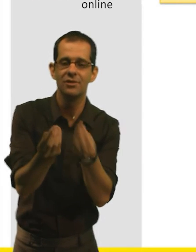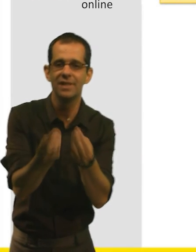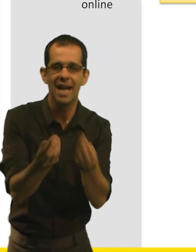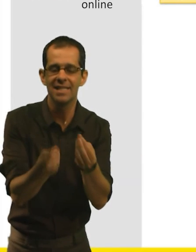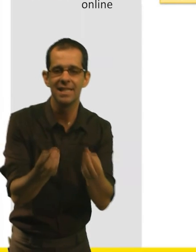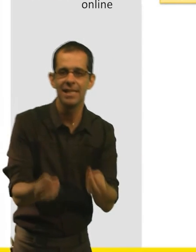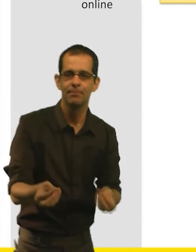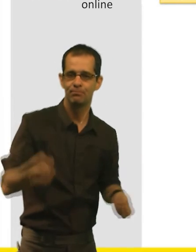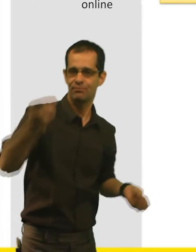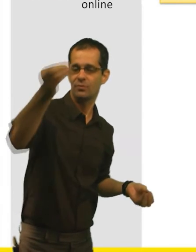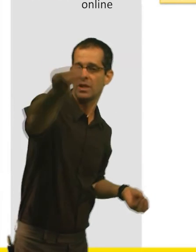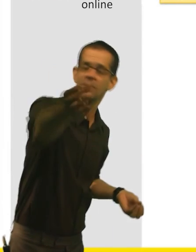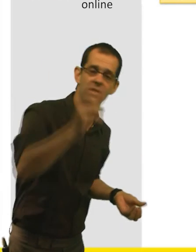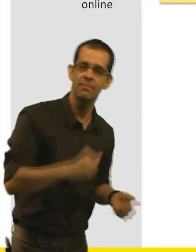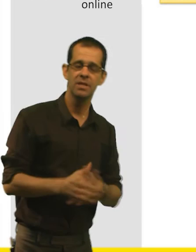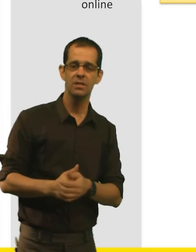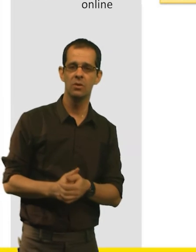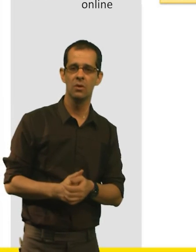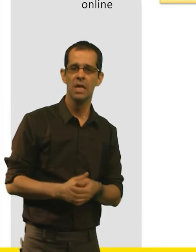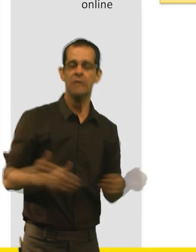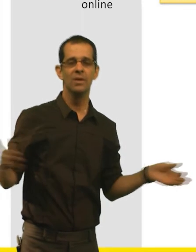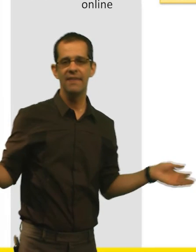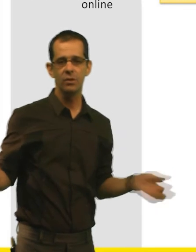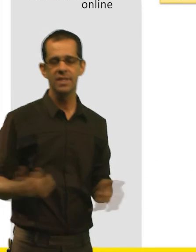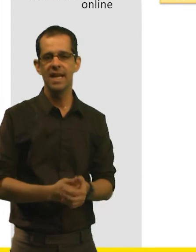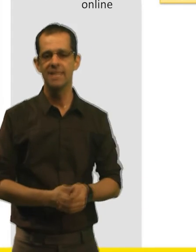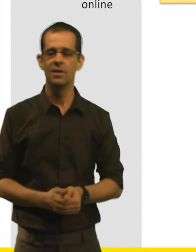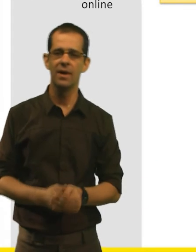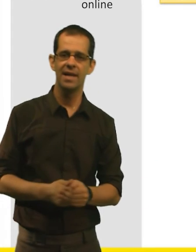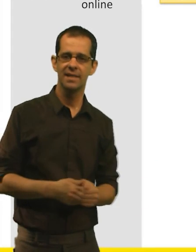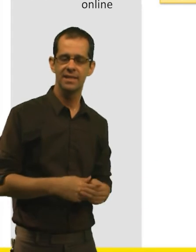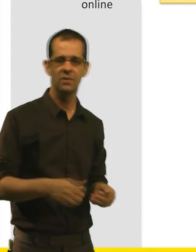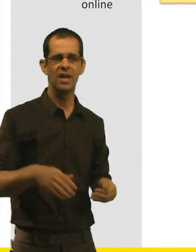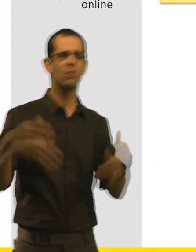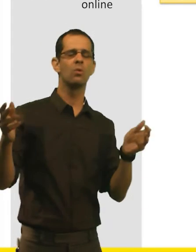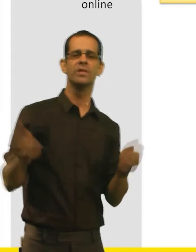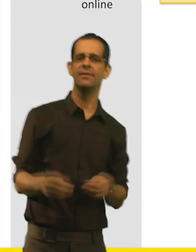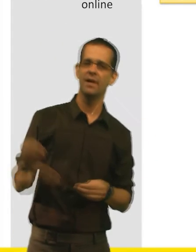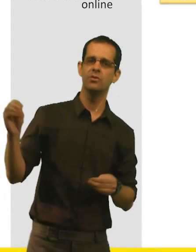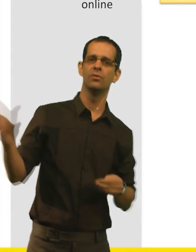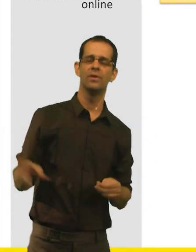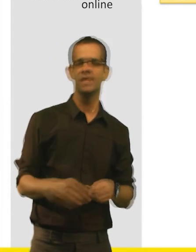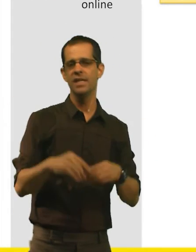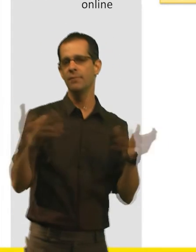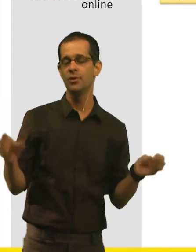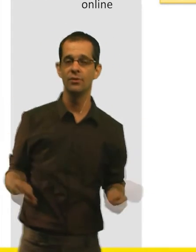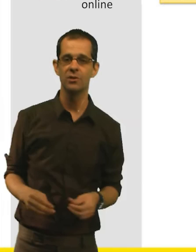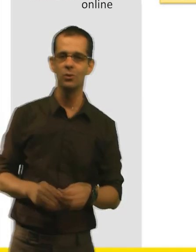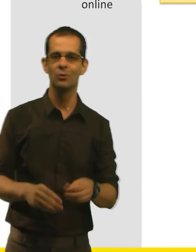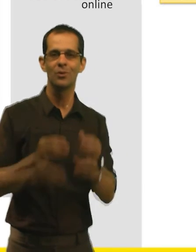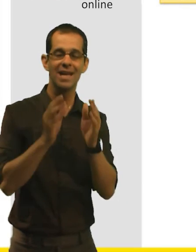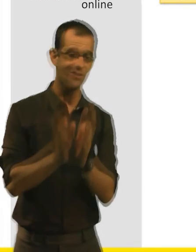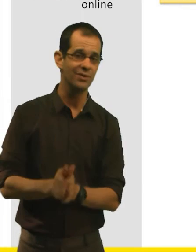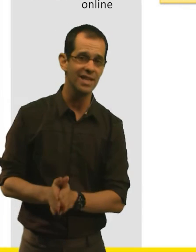nas atividades ali, que você pesquisou. Não leve em consideração essa questão de, o concurso é fácil, eu vou fazer e depois eu